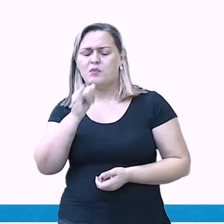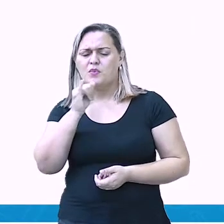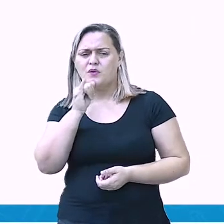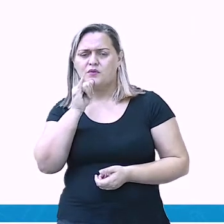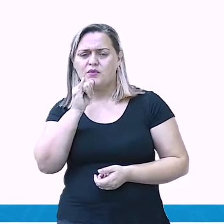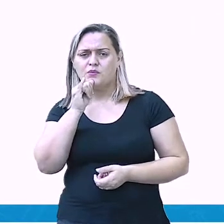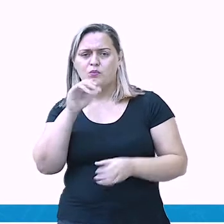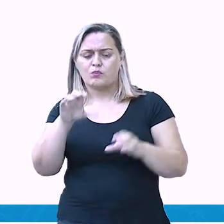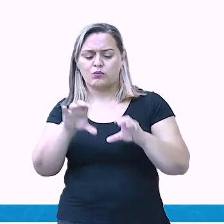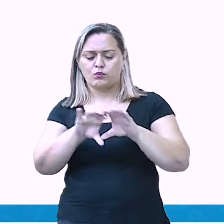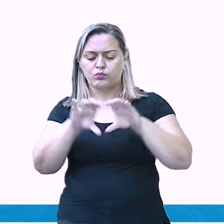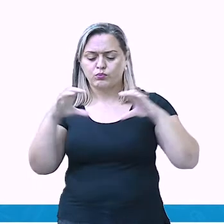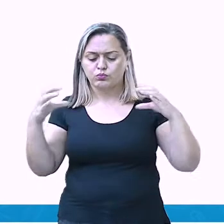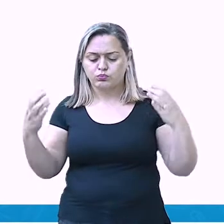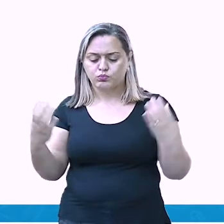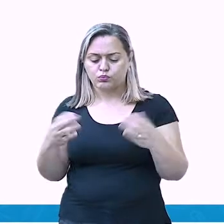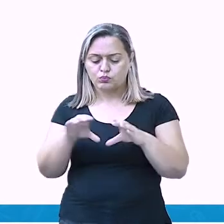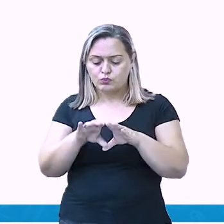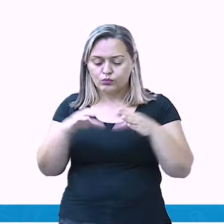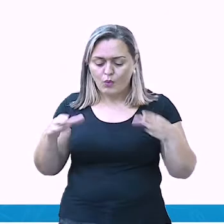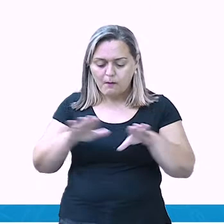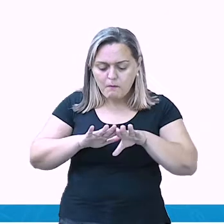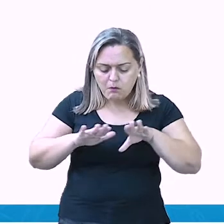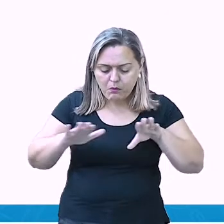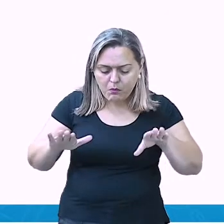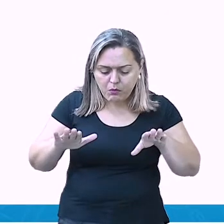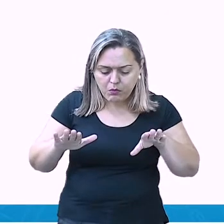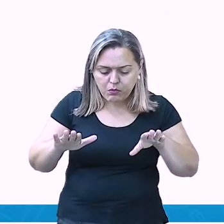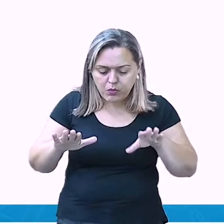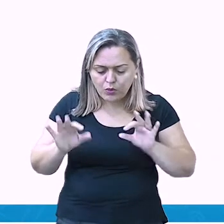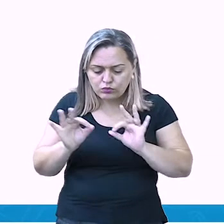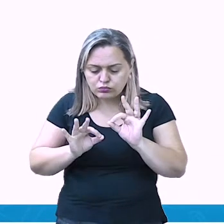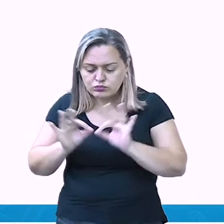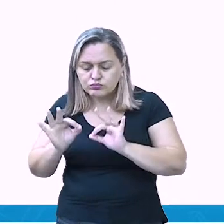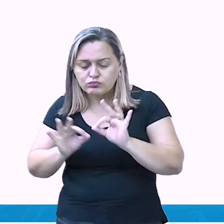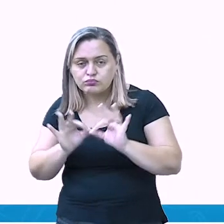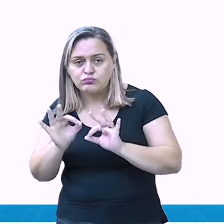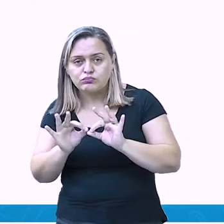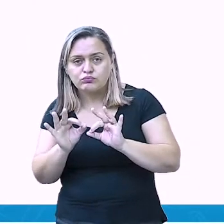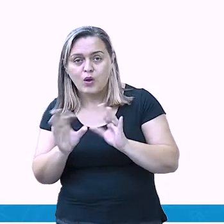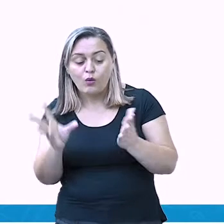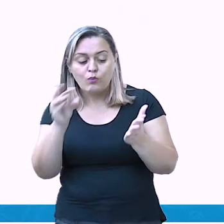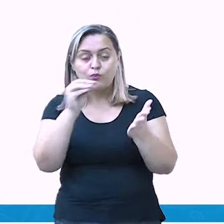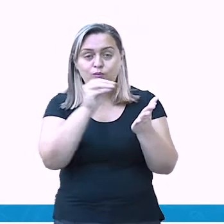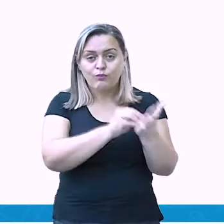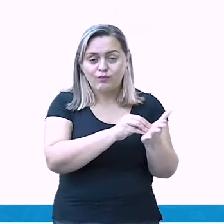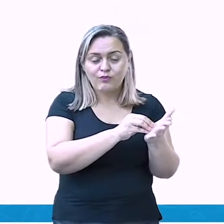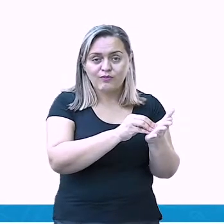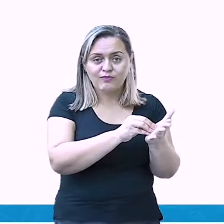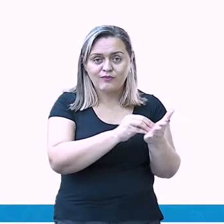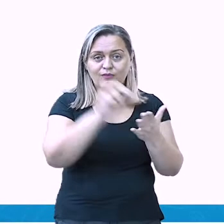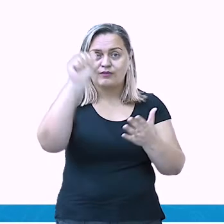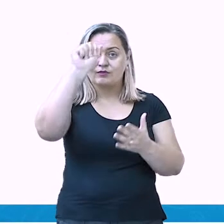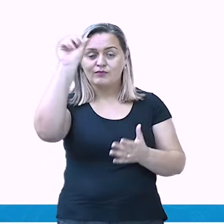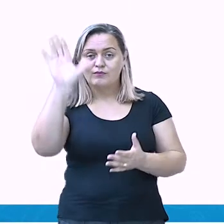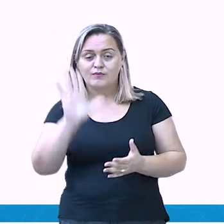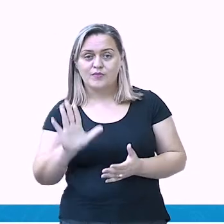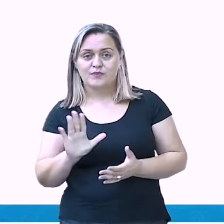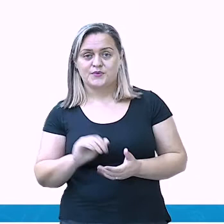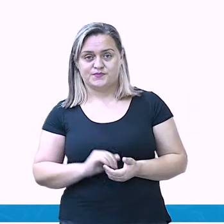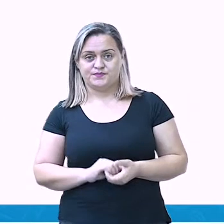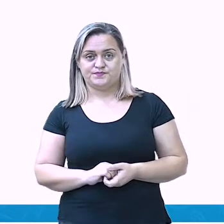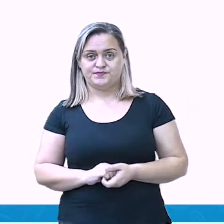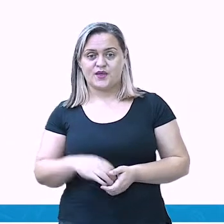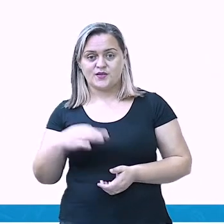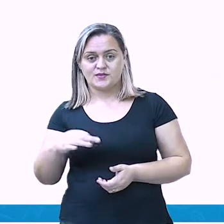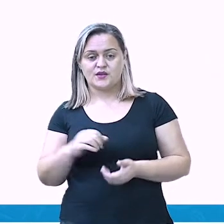uma planificação da esfera, ok? Então, a parte de baixo aqui